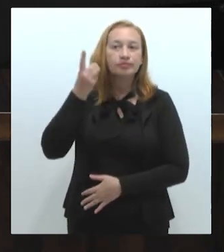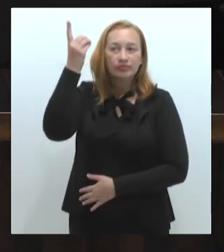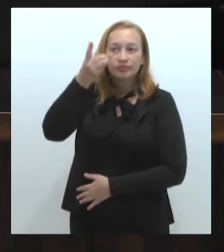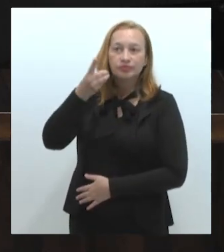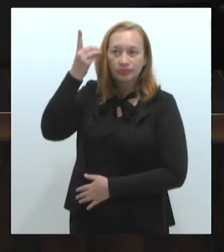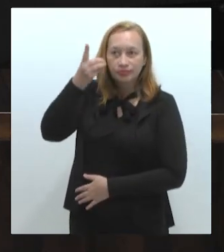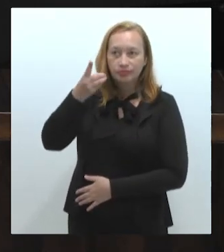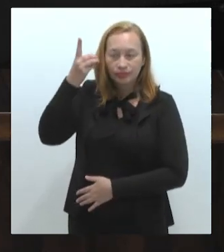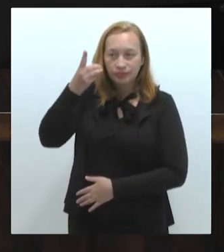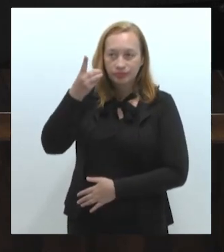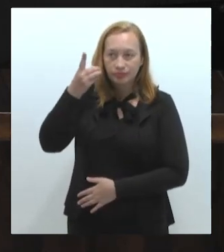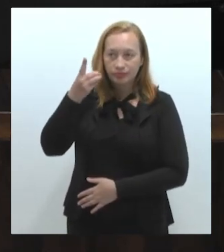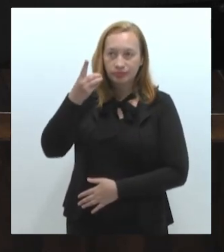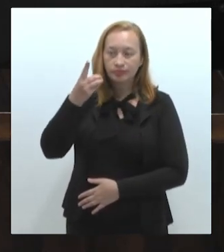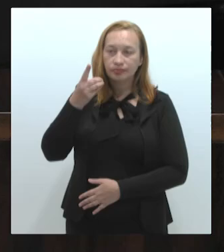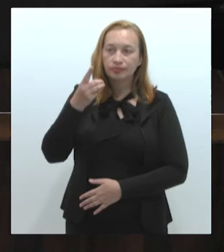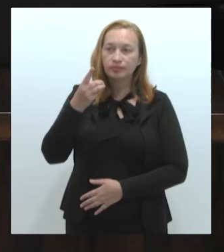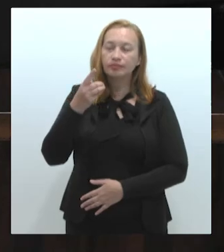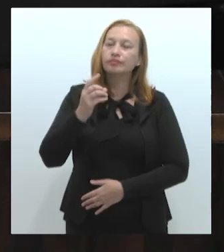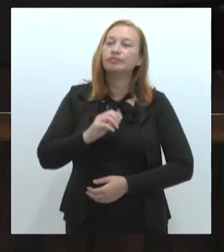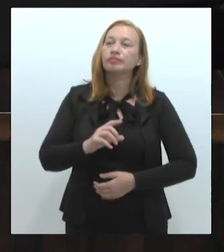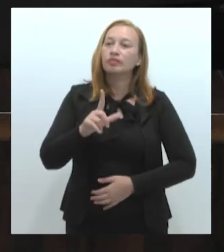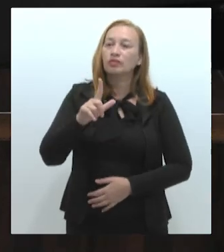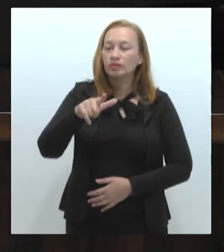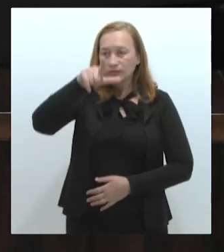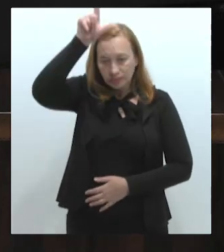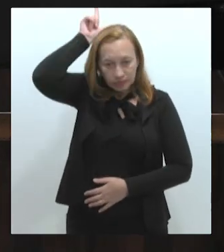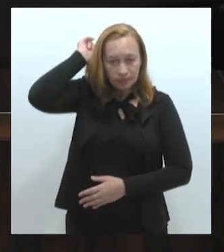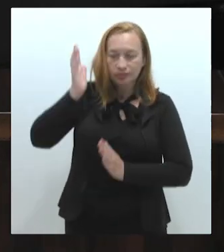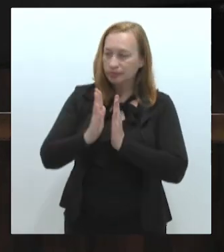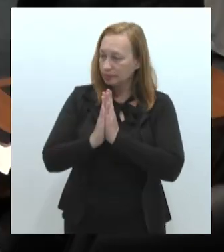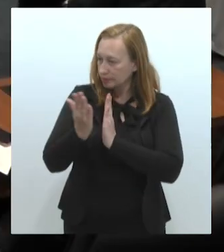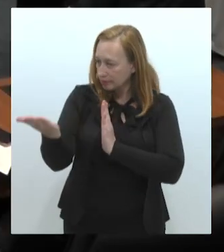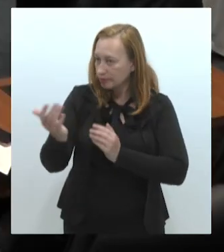deputado Carlos Macedo não está. Deputado Luiz Paulo, por favor.